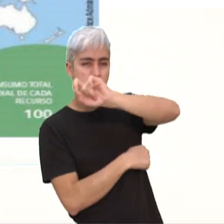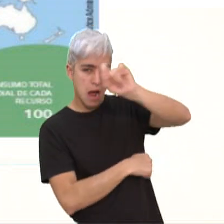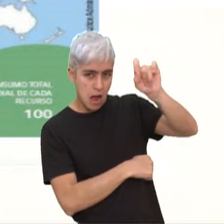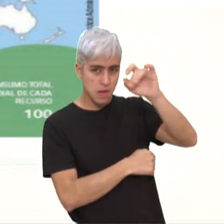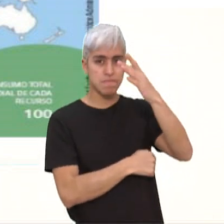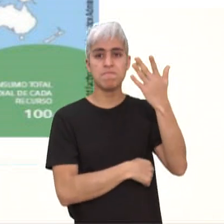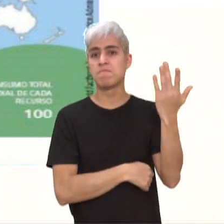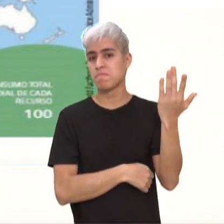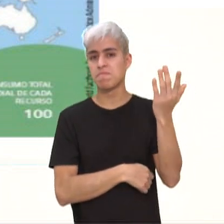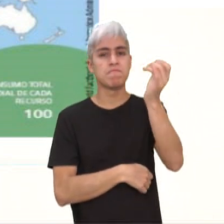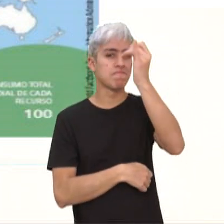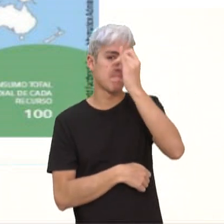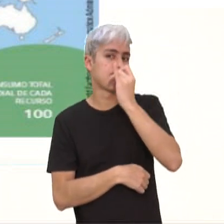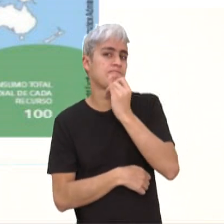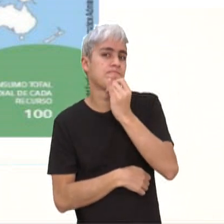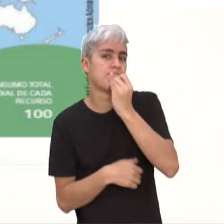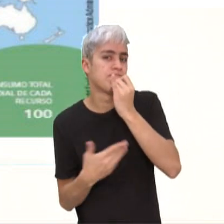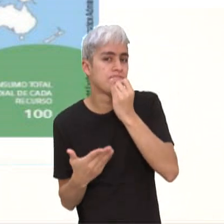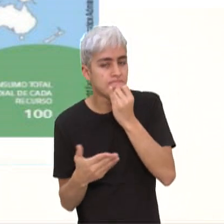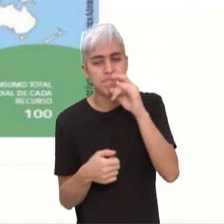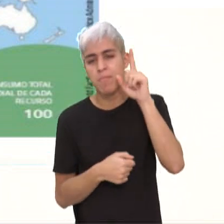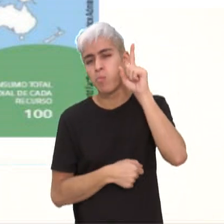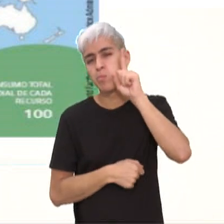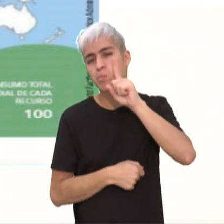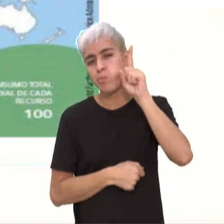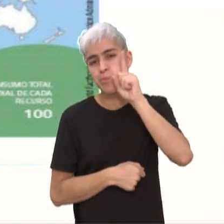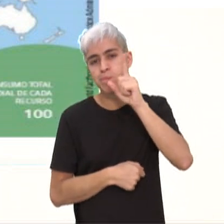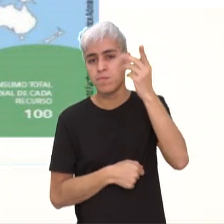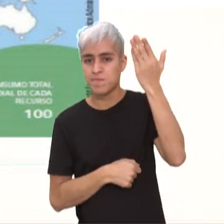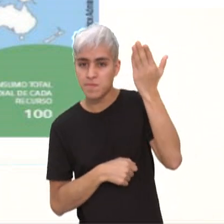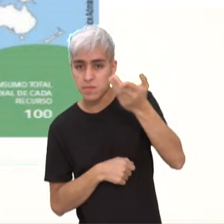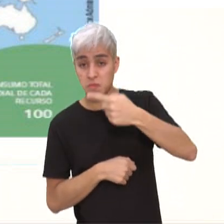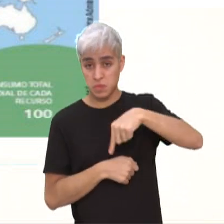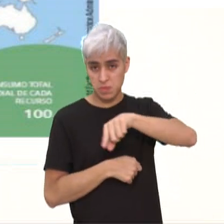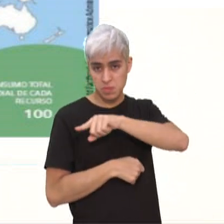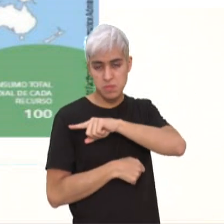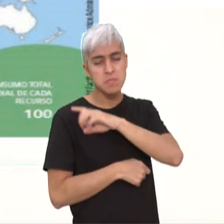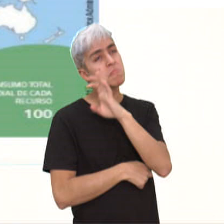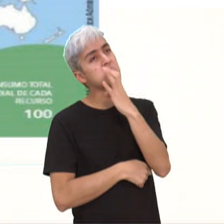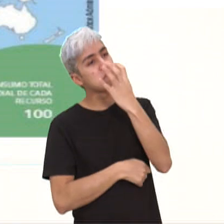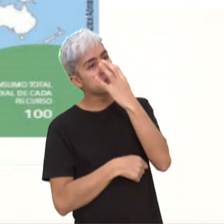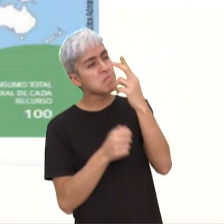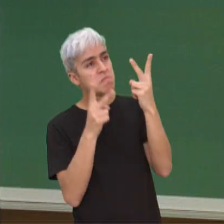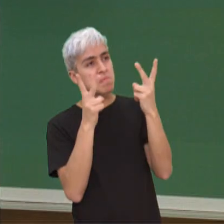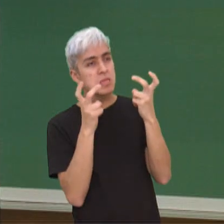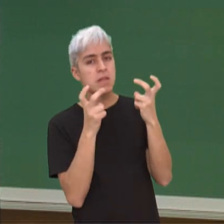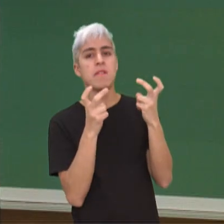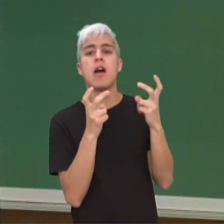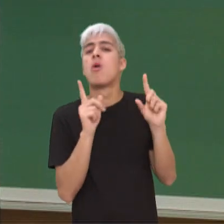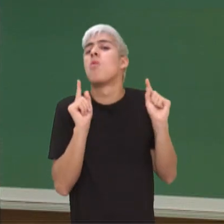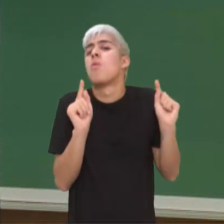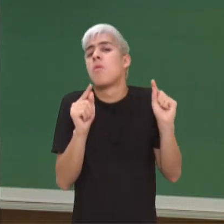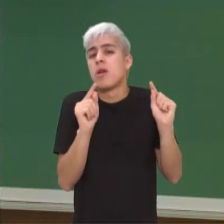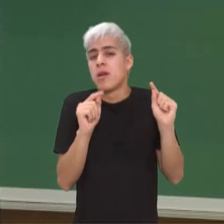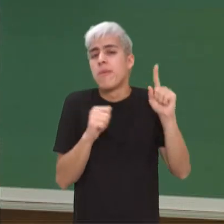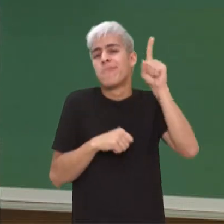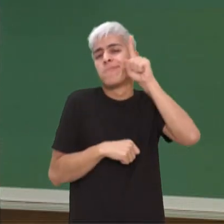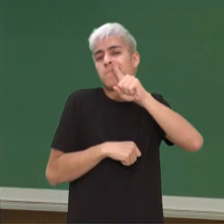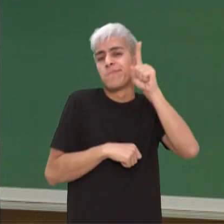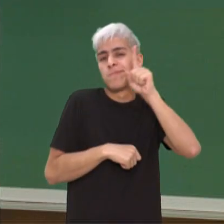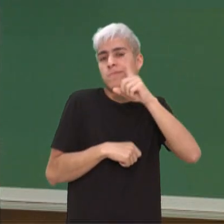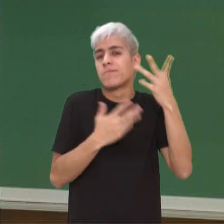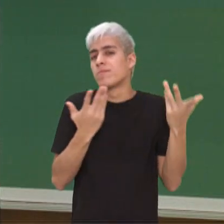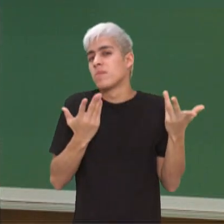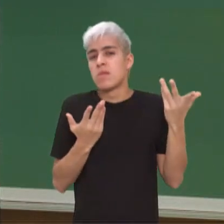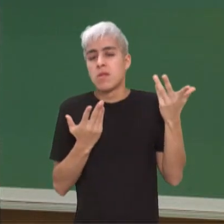eles, como por exemplo aqui, os Estados Unidos, né? Se nós observarmos, os Estados Unidos não